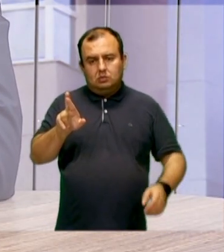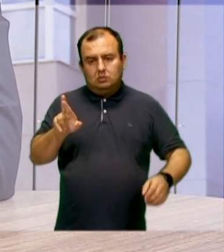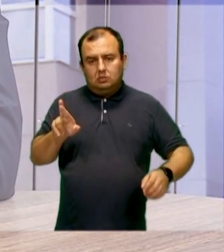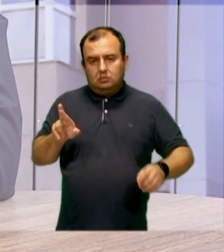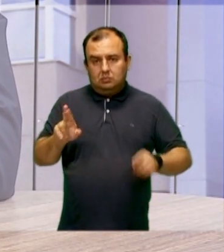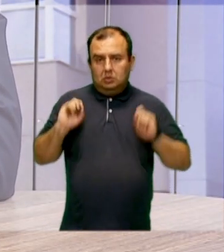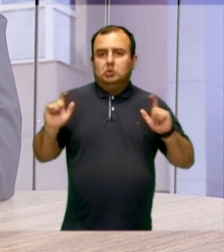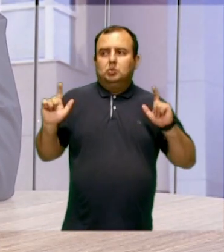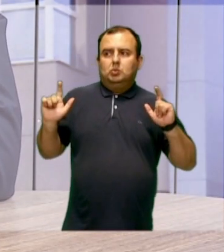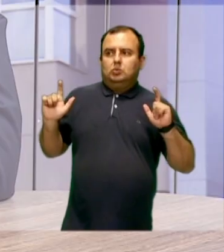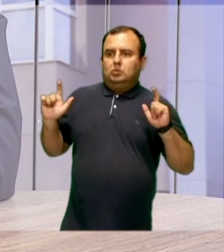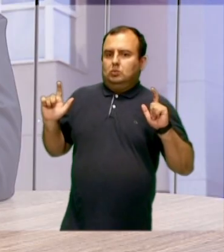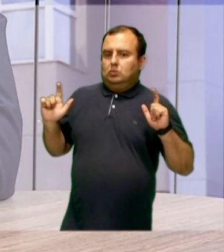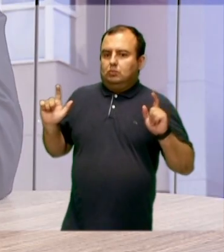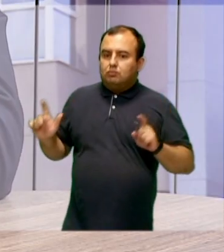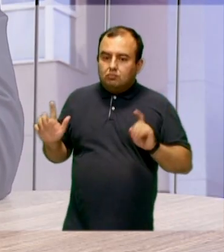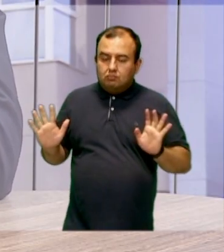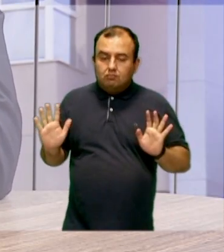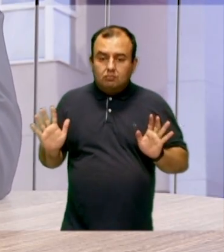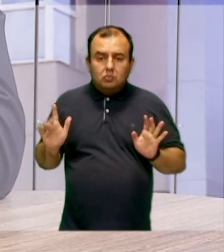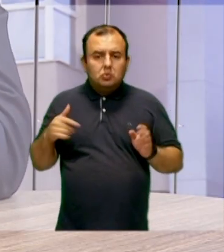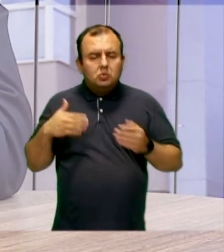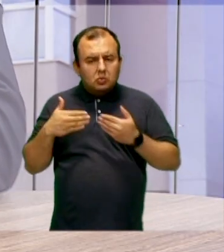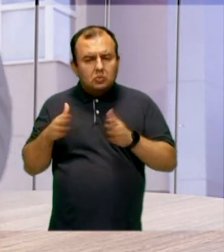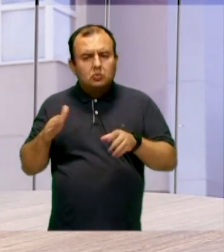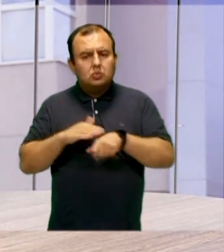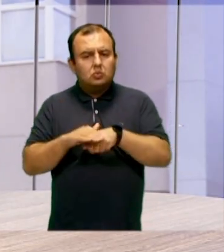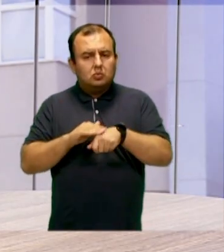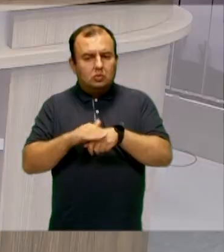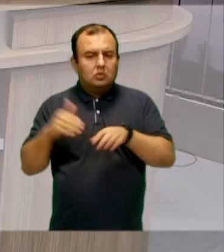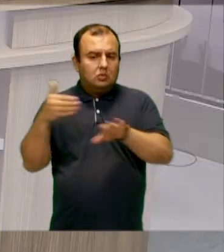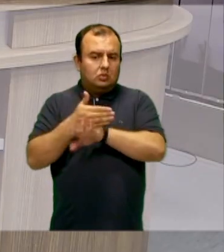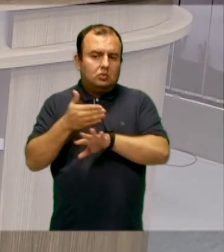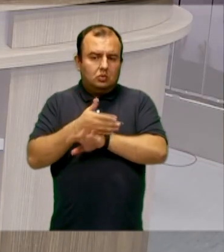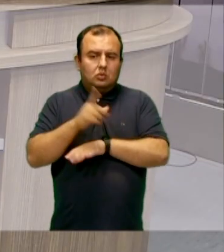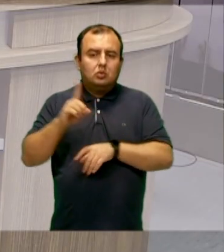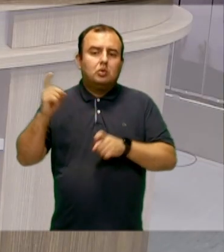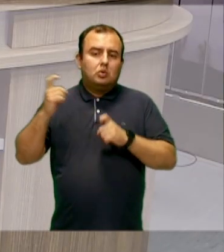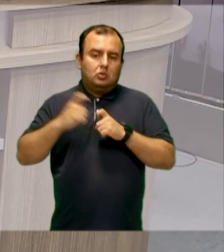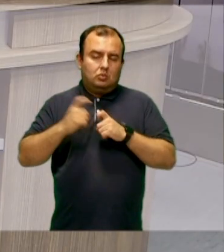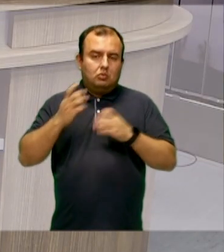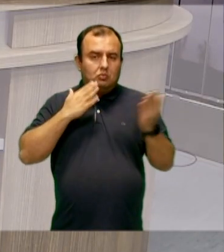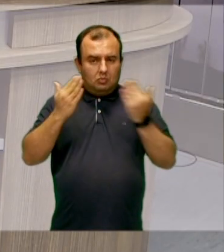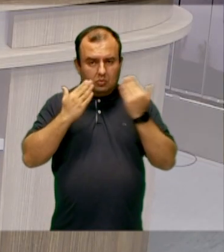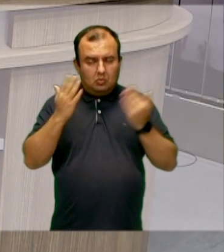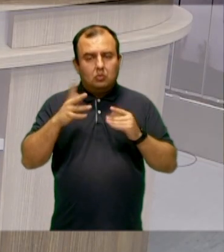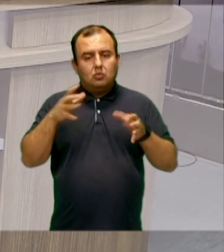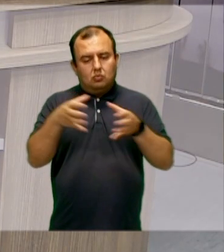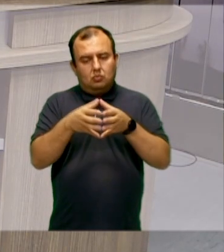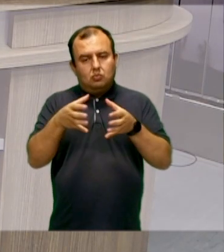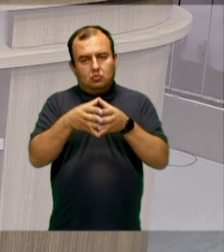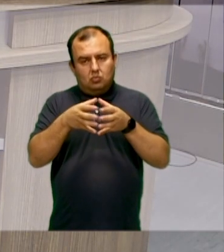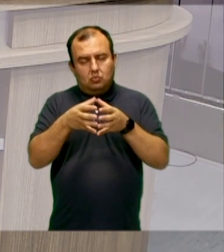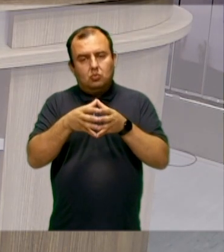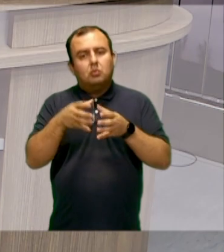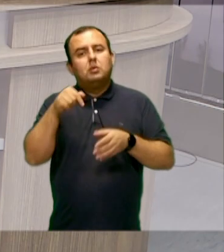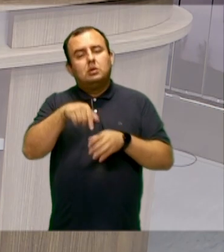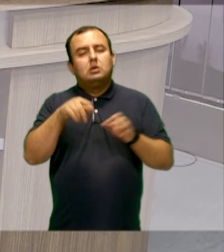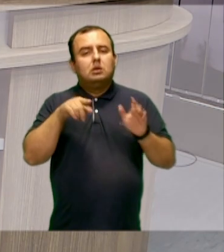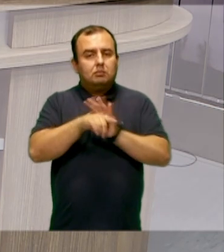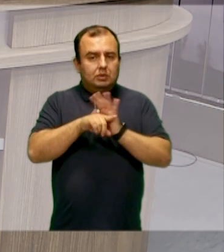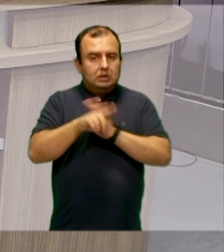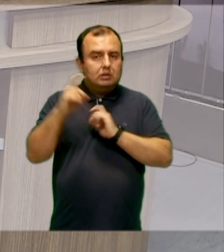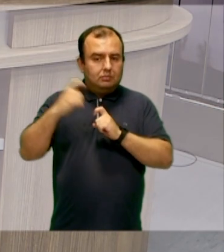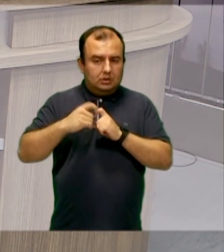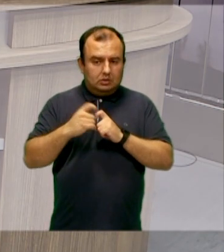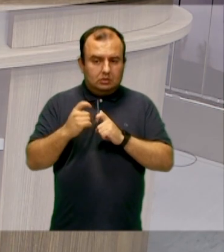sabe? E a gente abriu, saímos, que a gente não participa, só participam médicos, psicólogos, só o pessoal da equipe, da perícia mesmo,